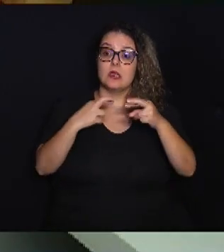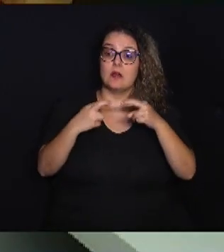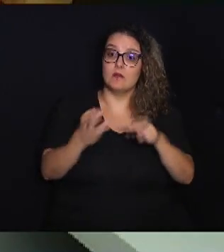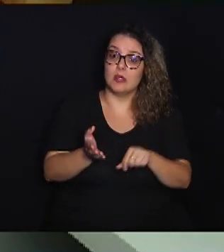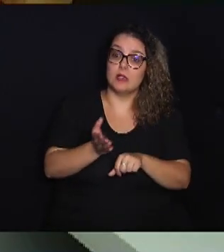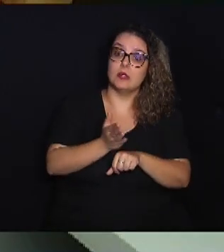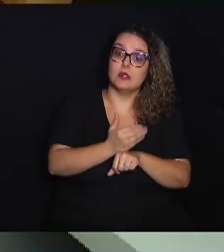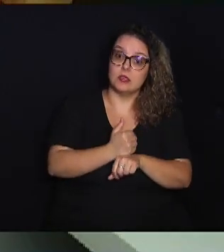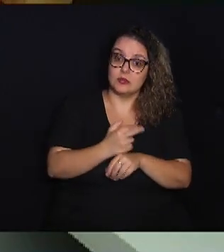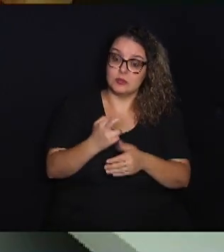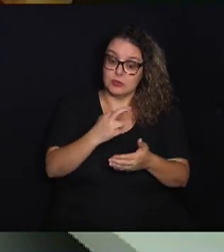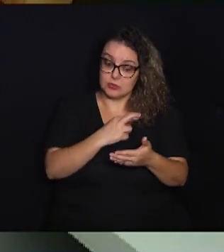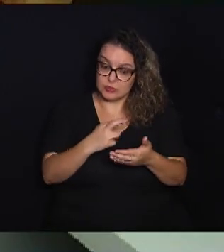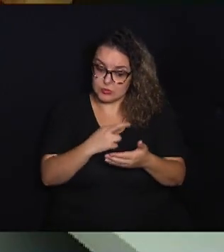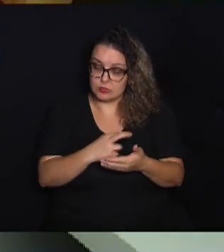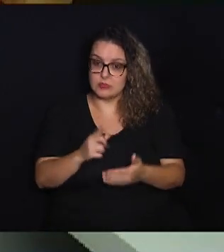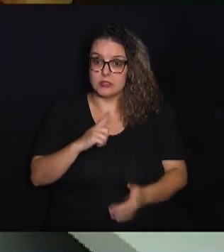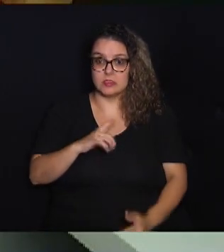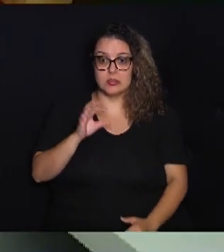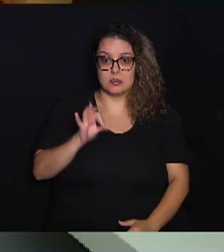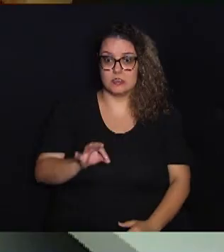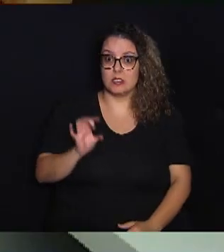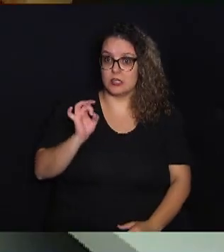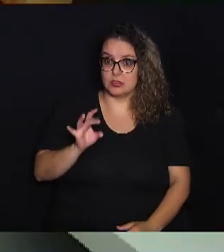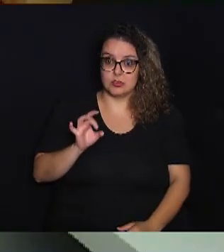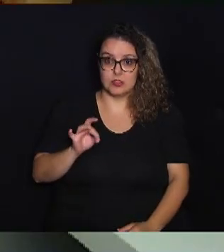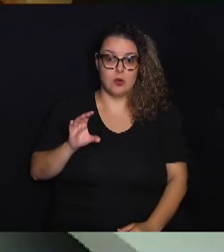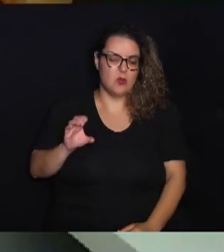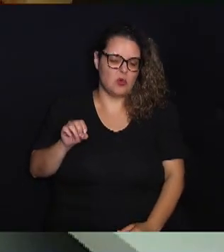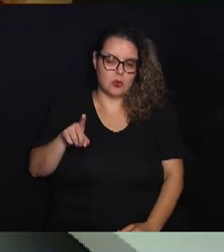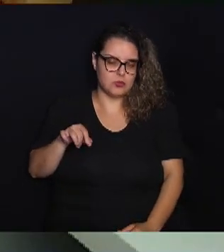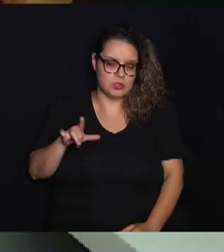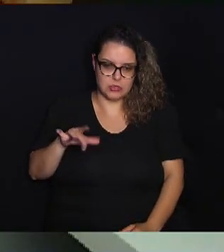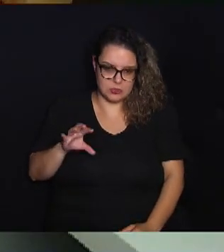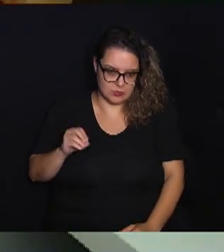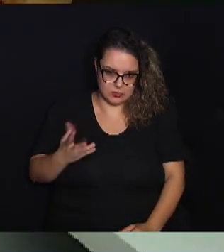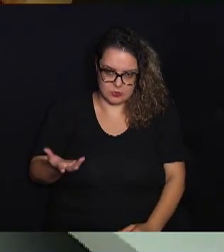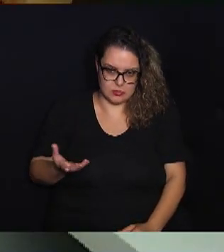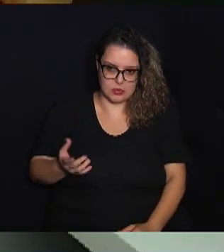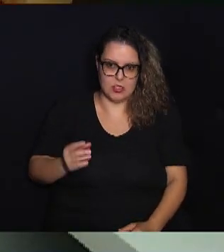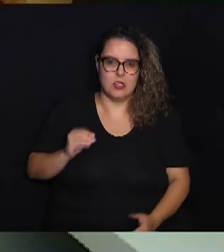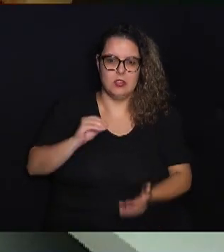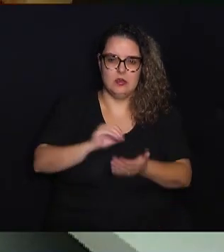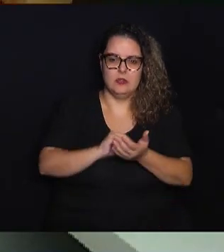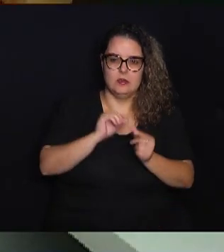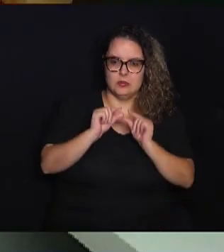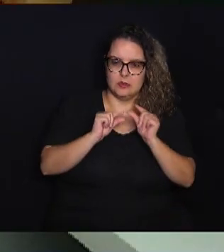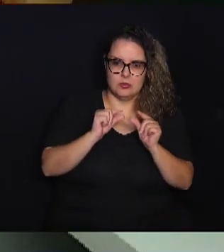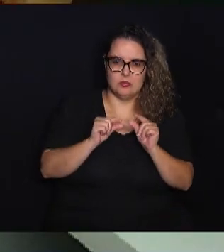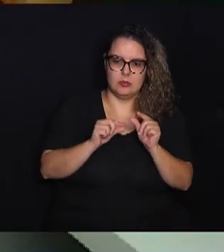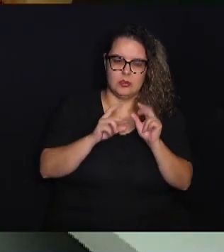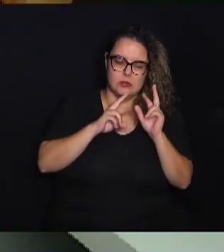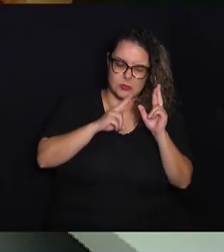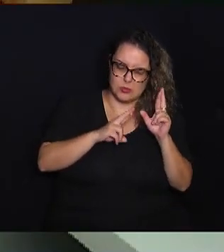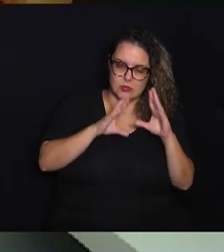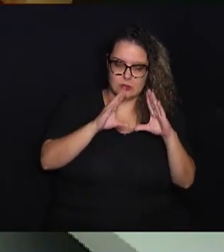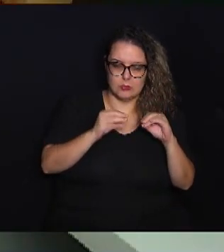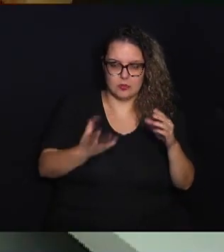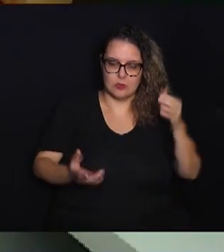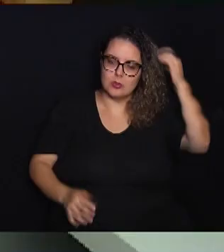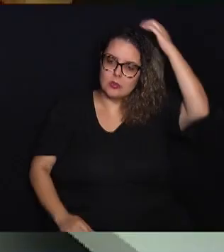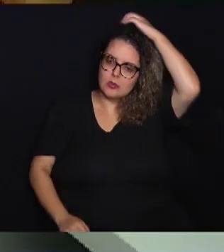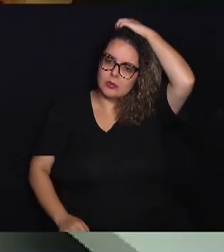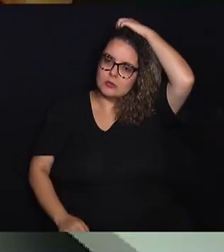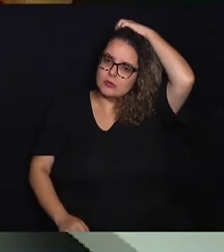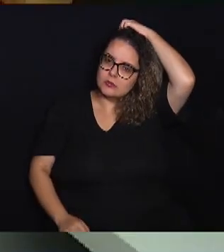por uma investigação para a gente ter certeza que é só realmente alguma coisa de faltou um pouquinho de sono, né? Ou a pessoa está